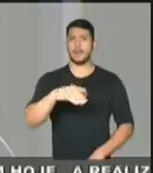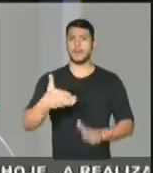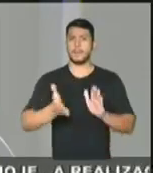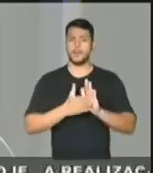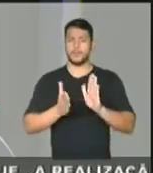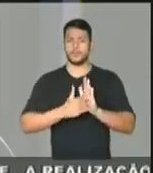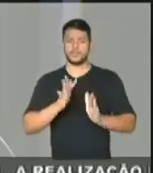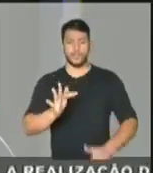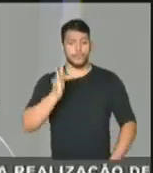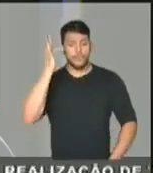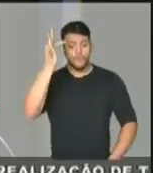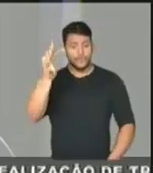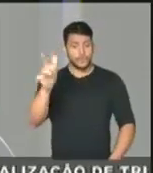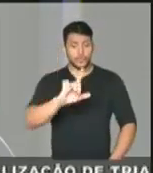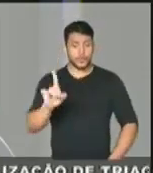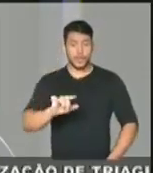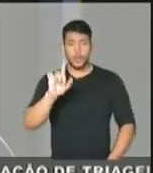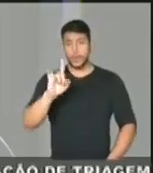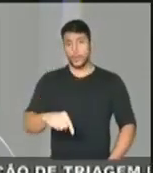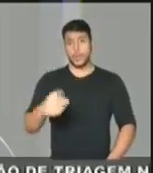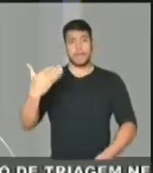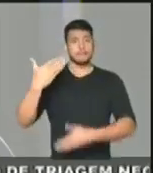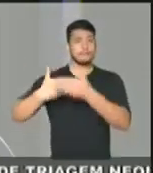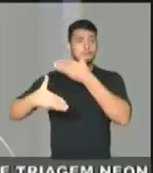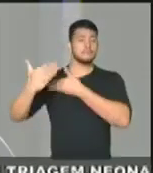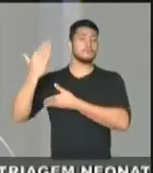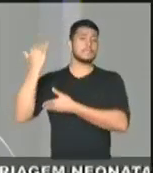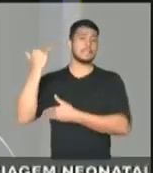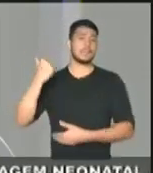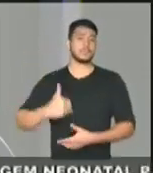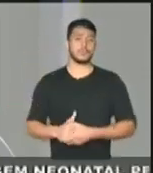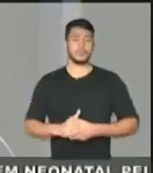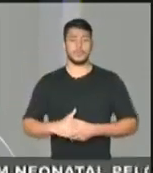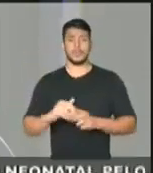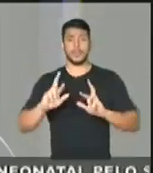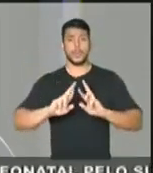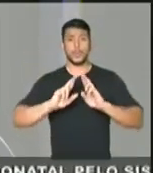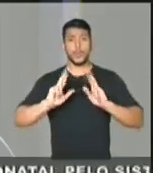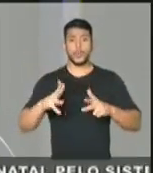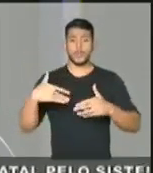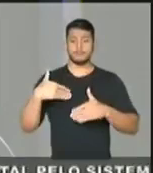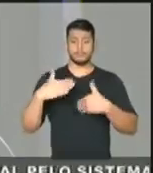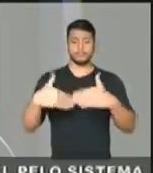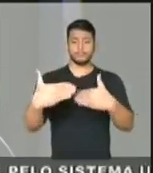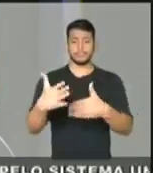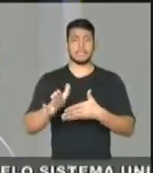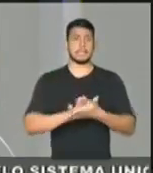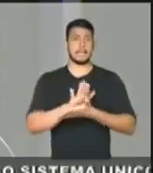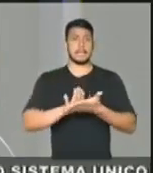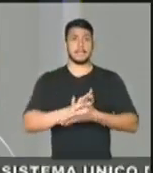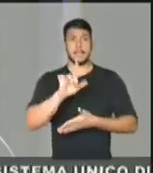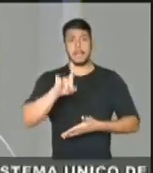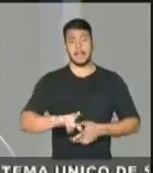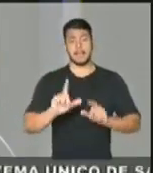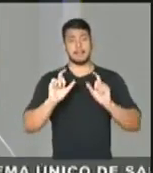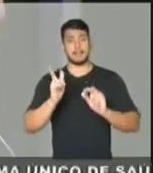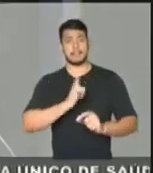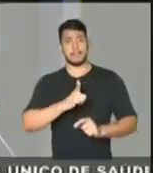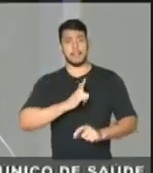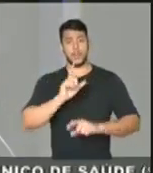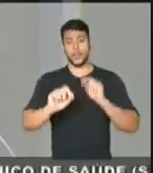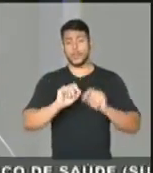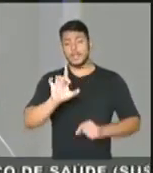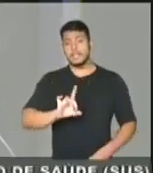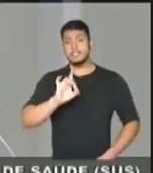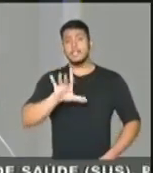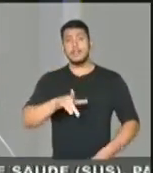passado. Não é de avanço, é de retrocesso. É de aplicar no Brasil uma receita que já foi abandonada